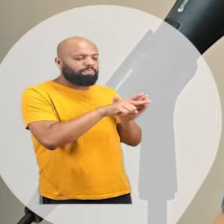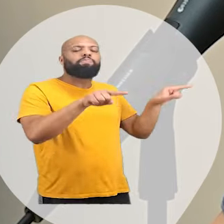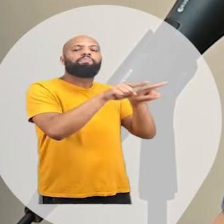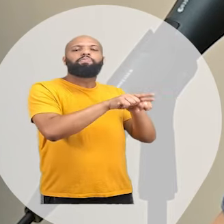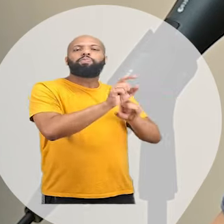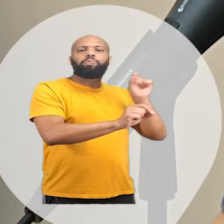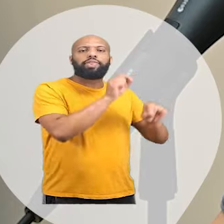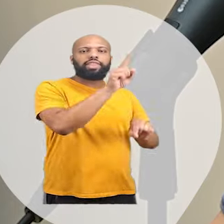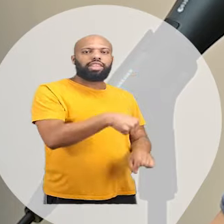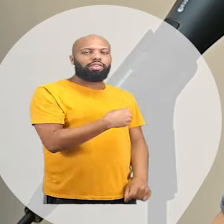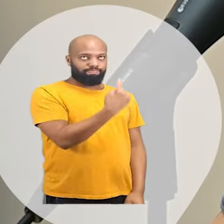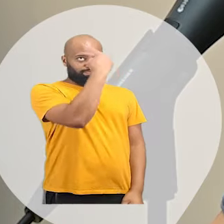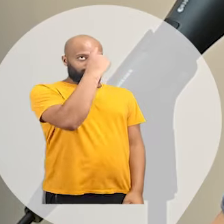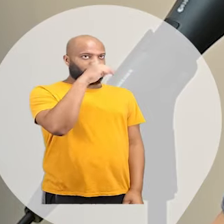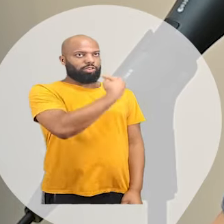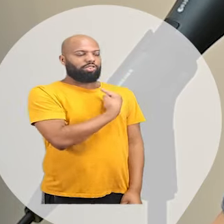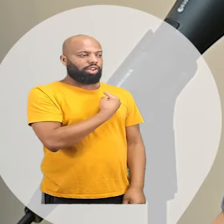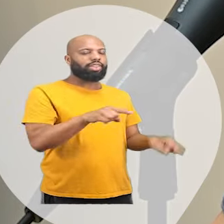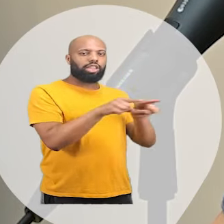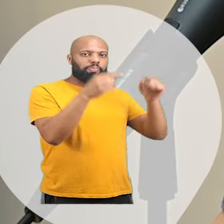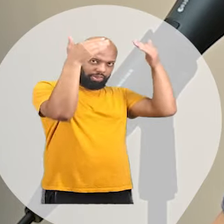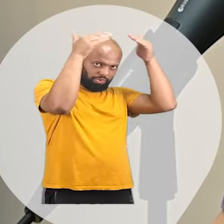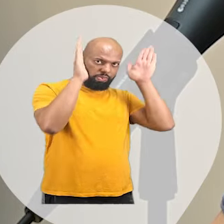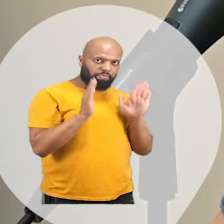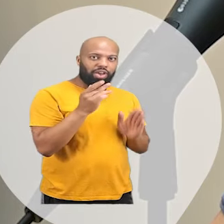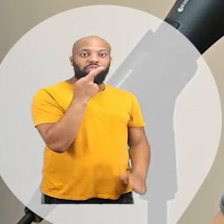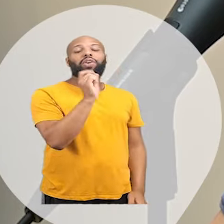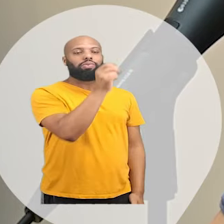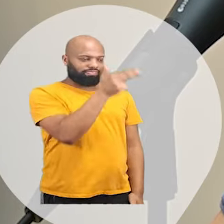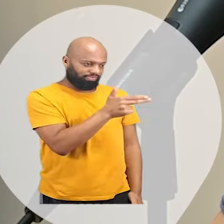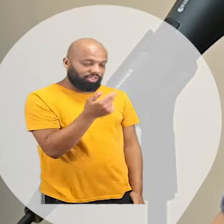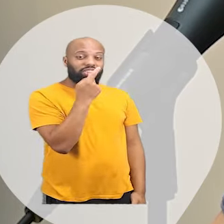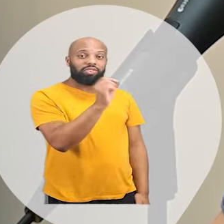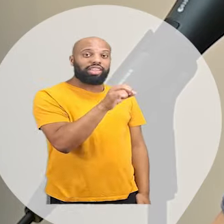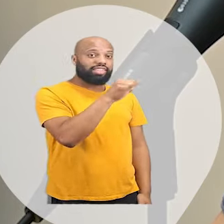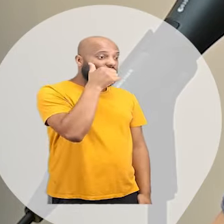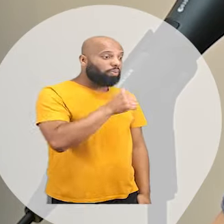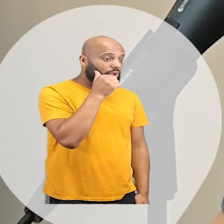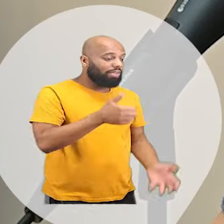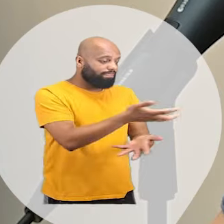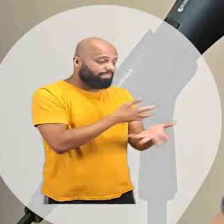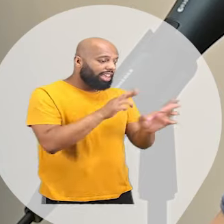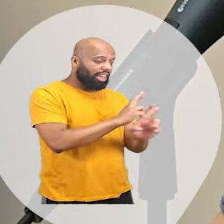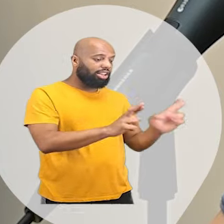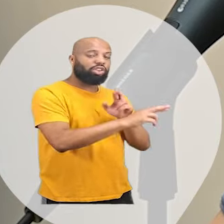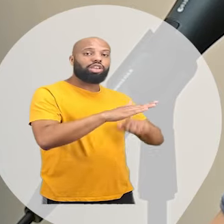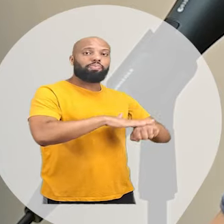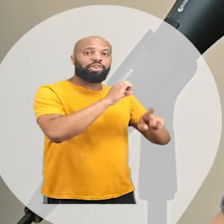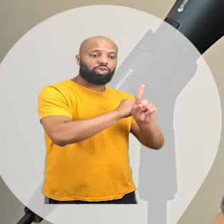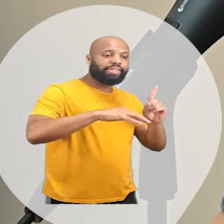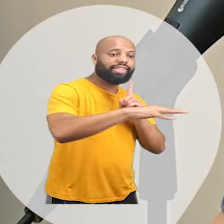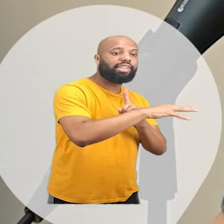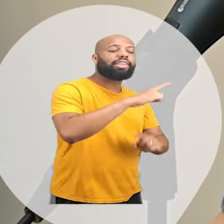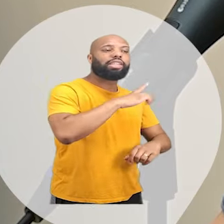investigar que que é uma intuição Nossa e que é o que o Papa Francisco vem apontando que ele disse que quando a mulher se envolve mais a sociedade a gente